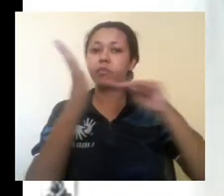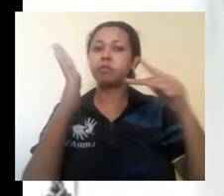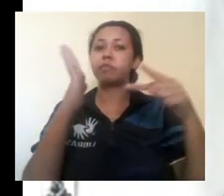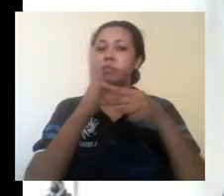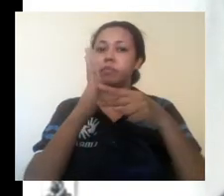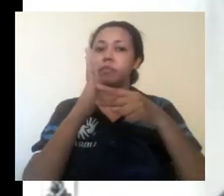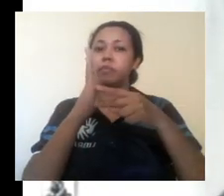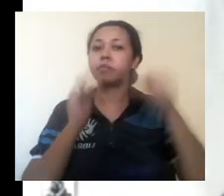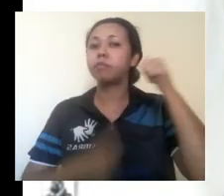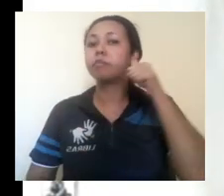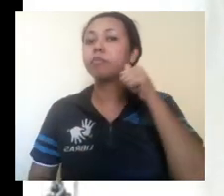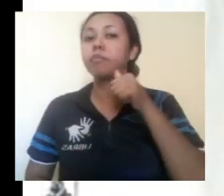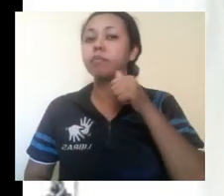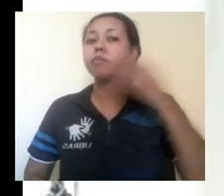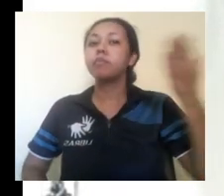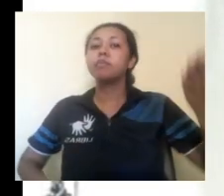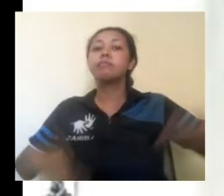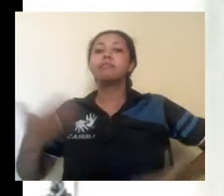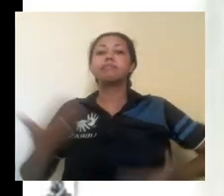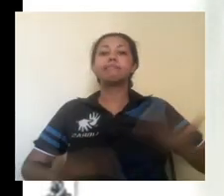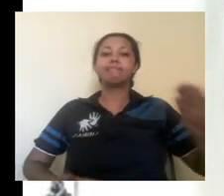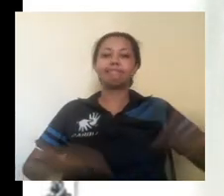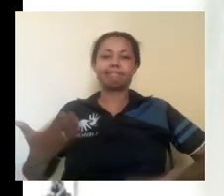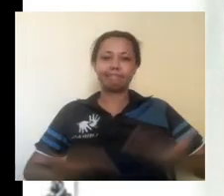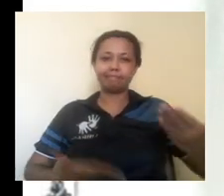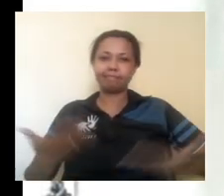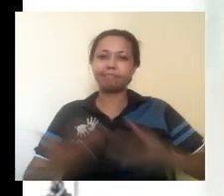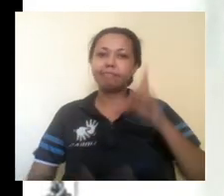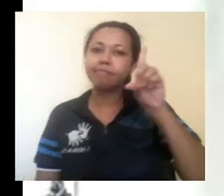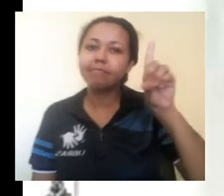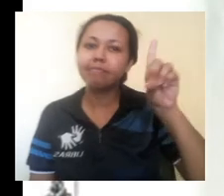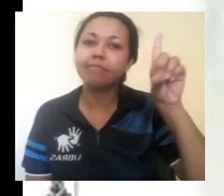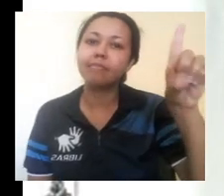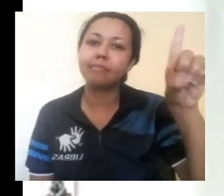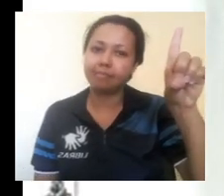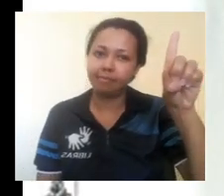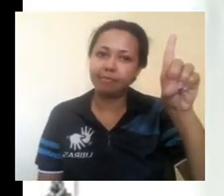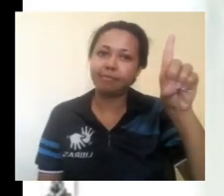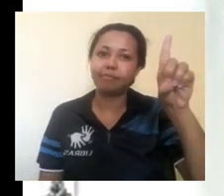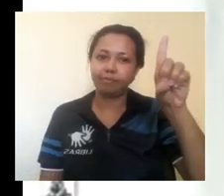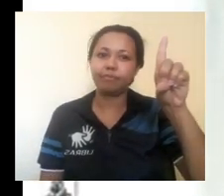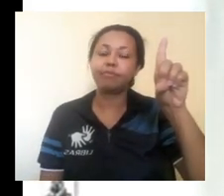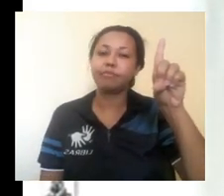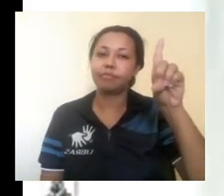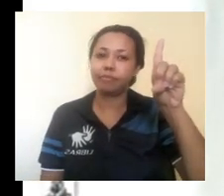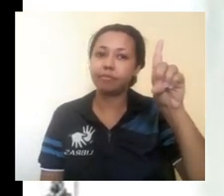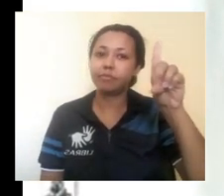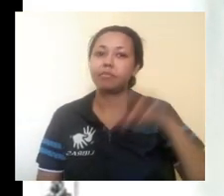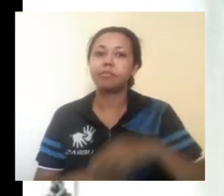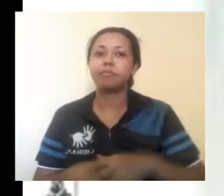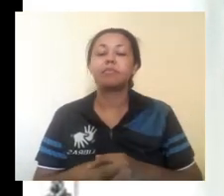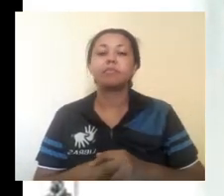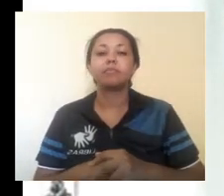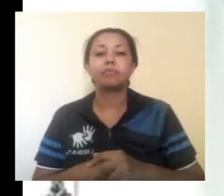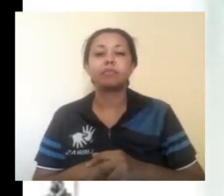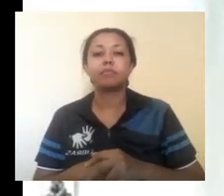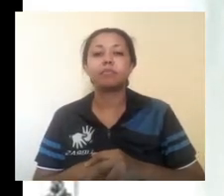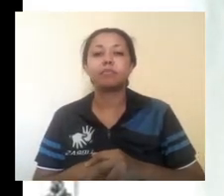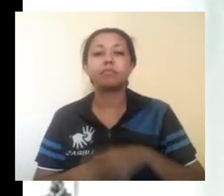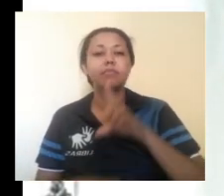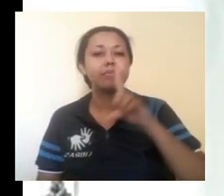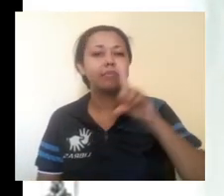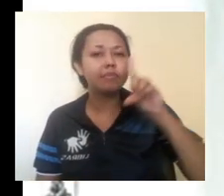de Deus, né? E vale frisar que Deus, ele utiliza os dons e talentos e